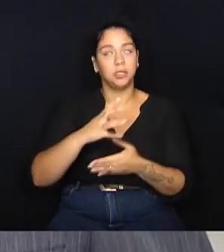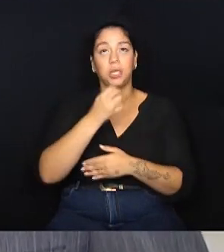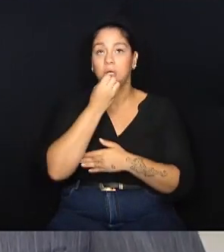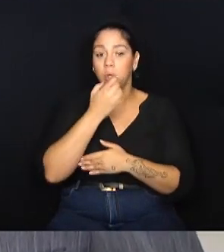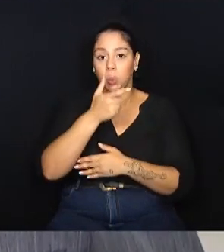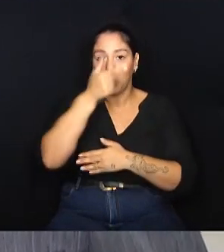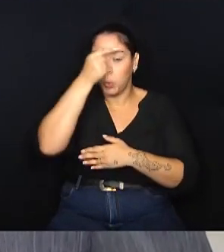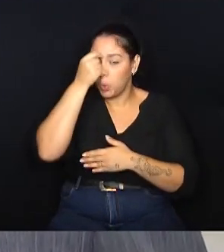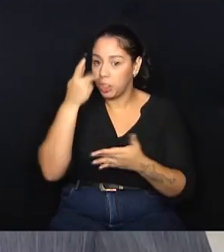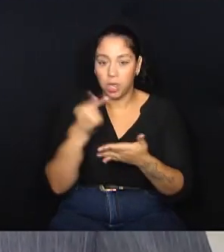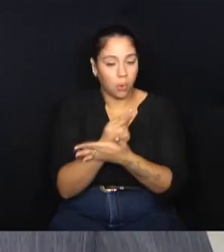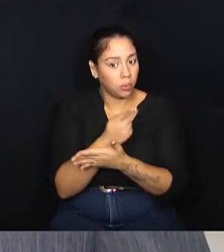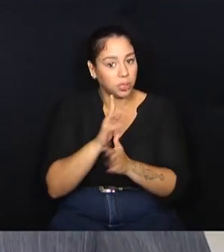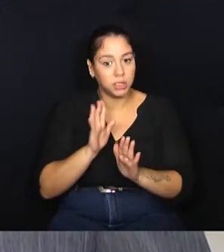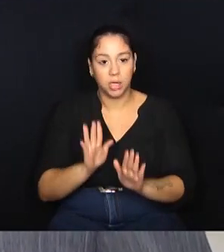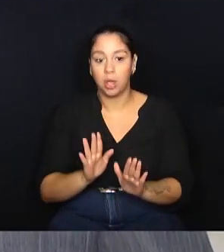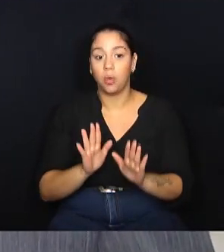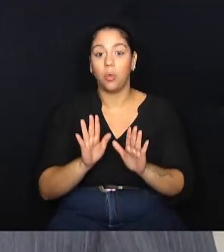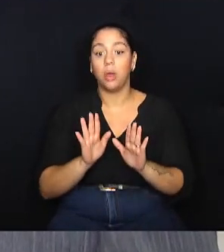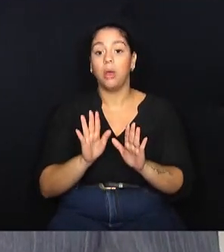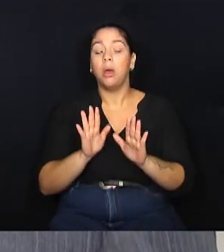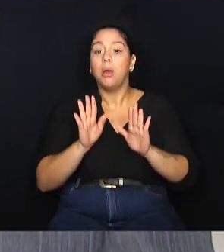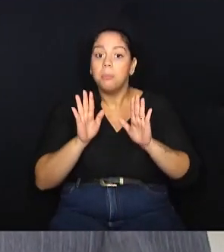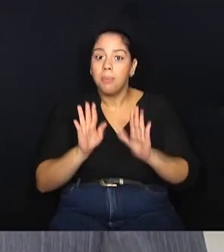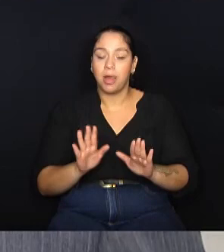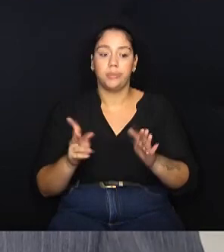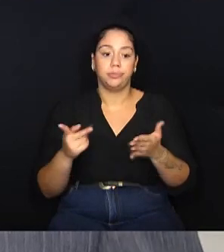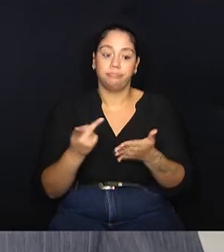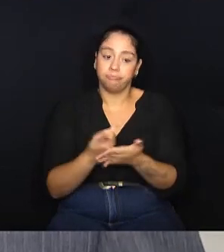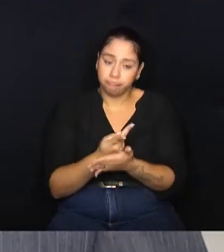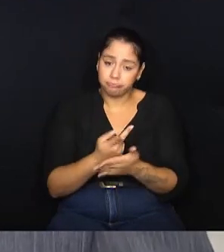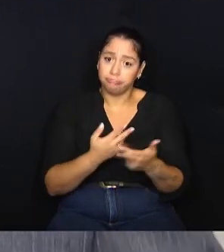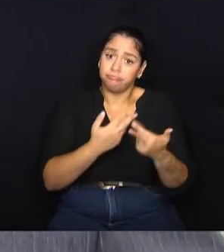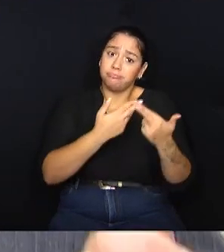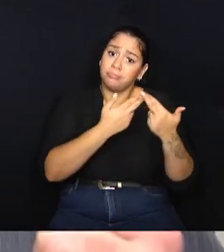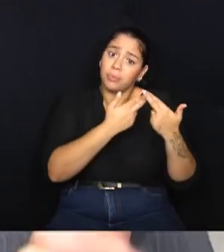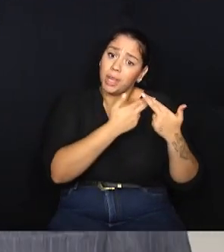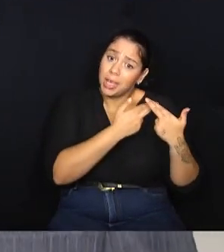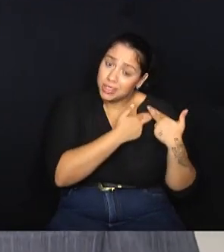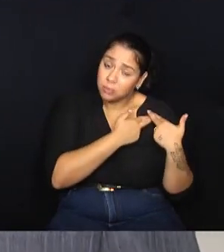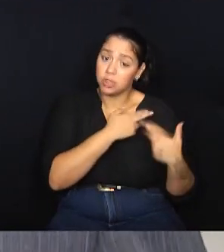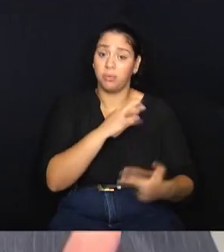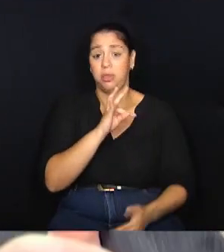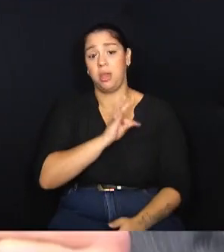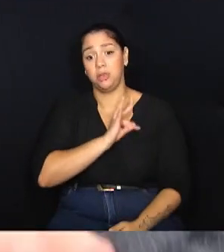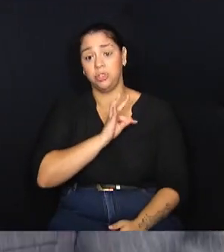ocorreu, mas nós temos, numa situação como essa, uma responsabilidade